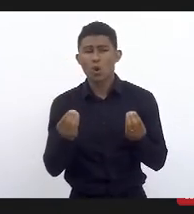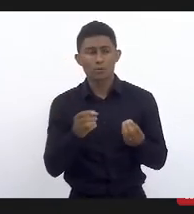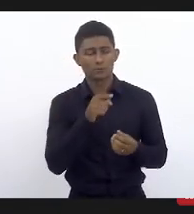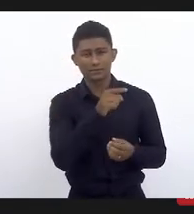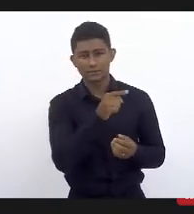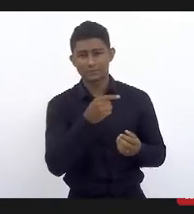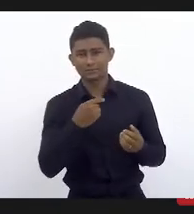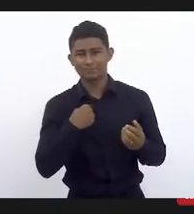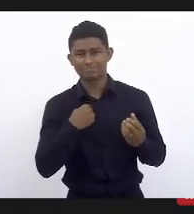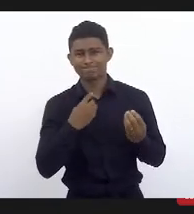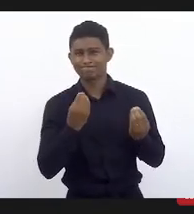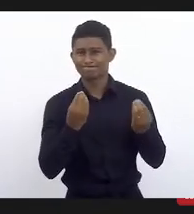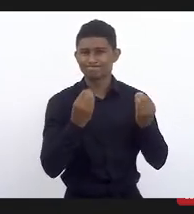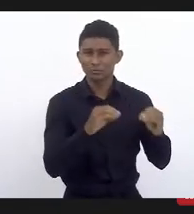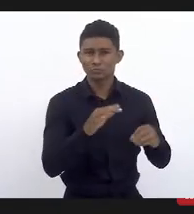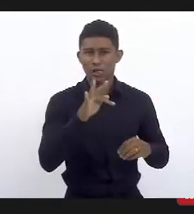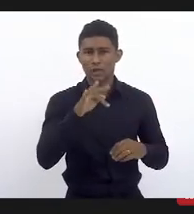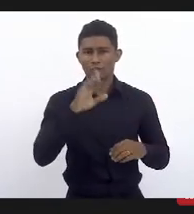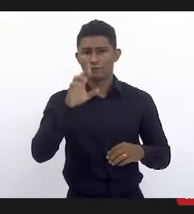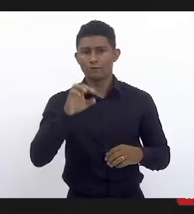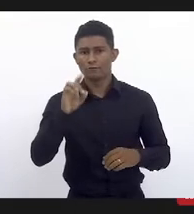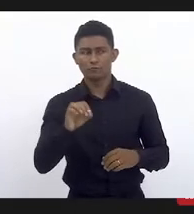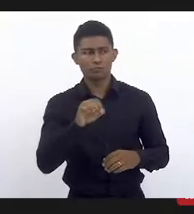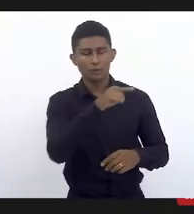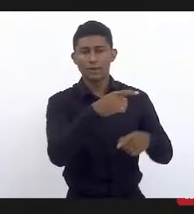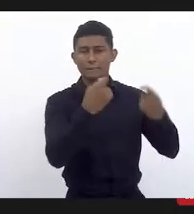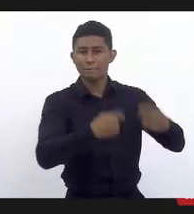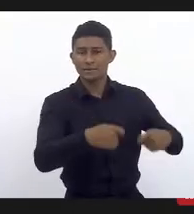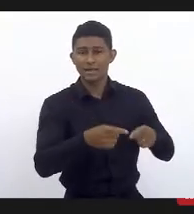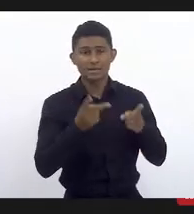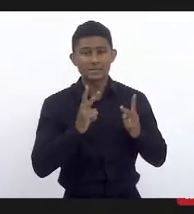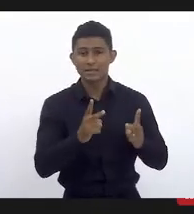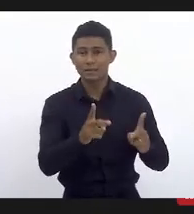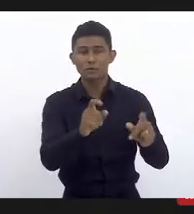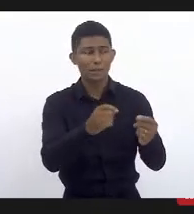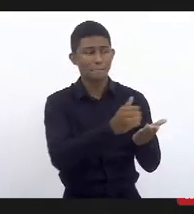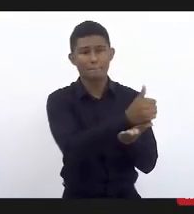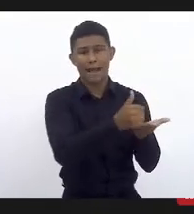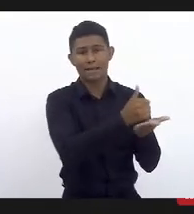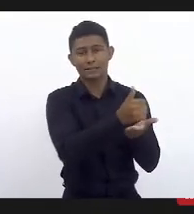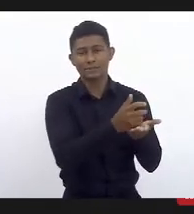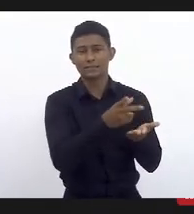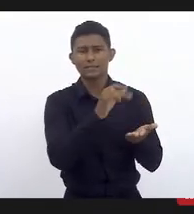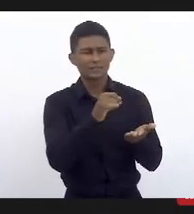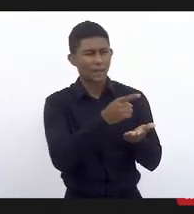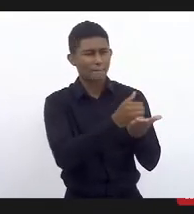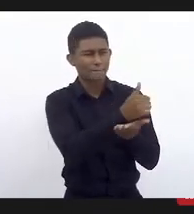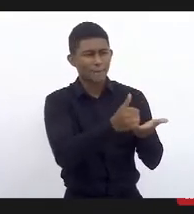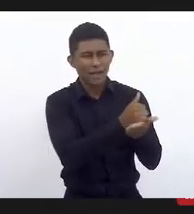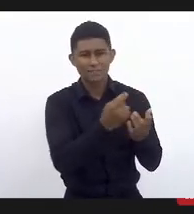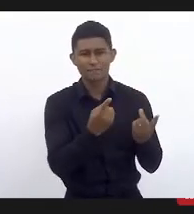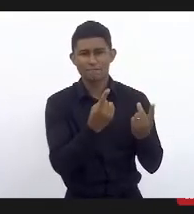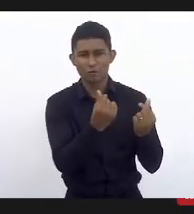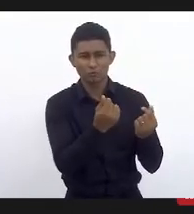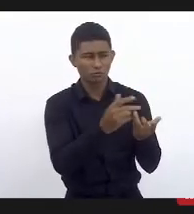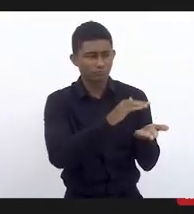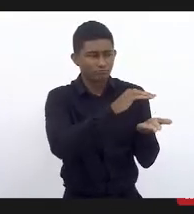questão de que o fundo vai ter que sempre ter uma reserva no fundo. Não existe fundo sem reserva. O fundo tem que sempre ter a